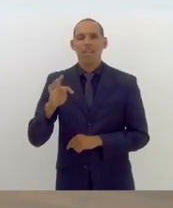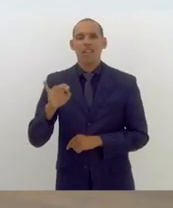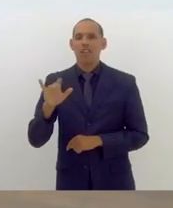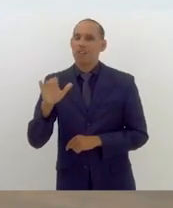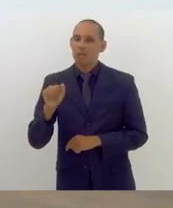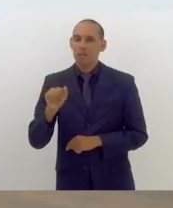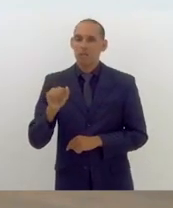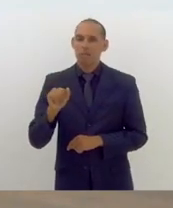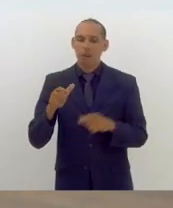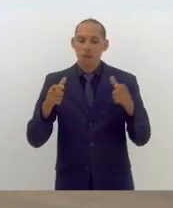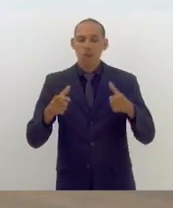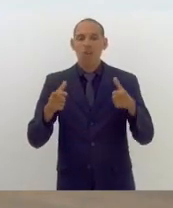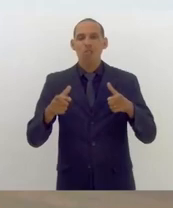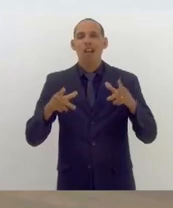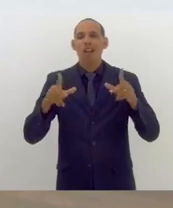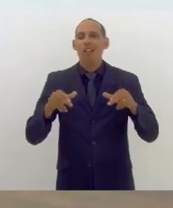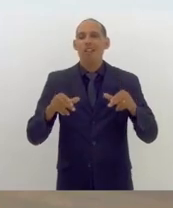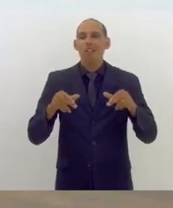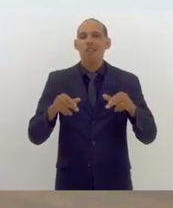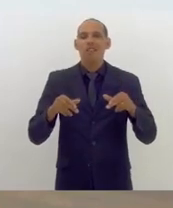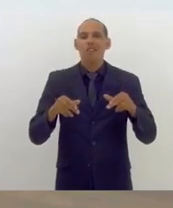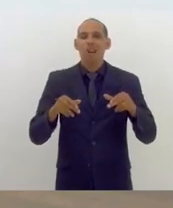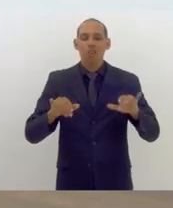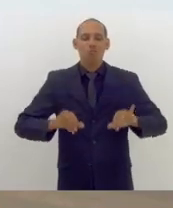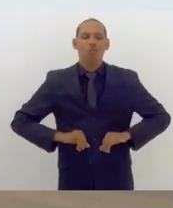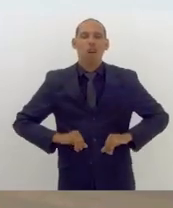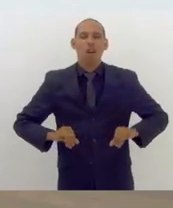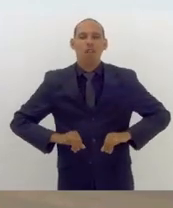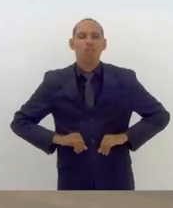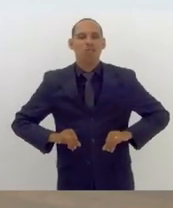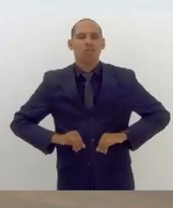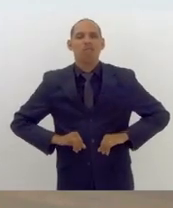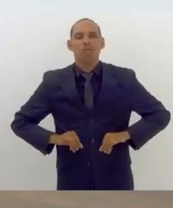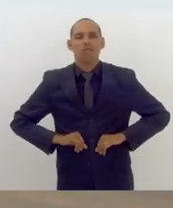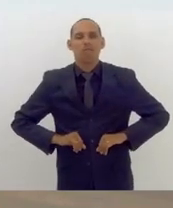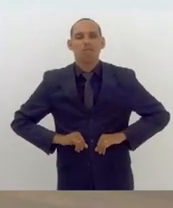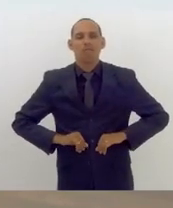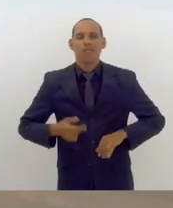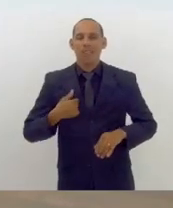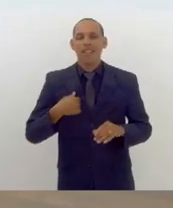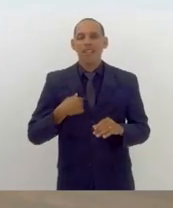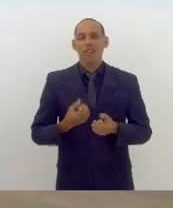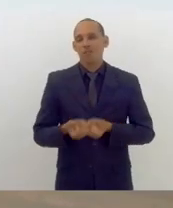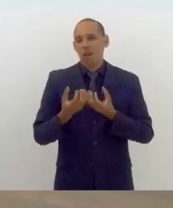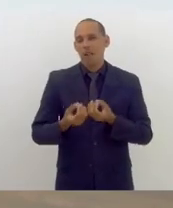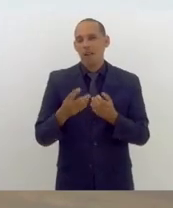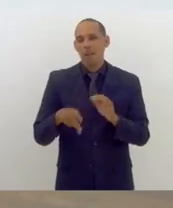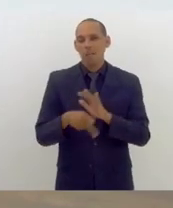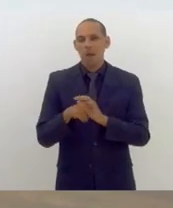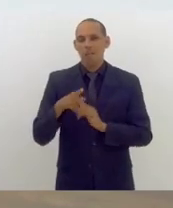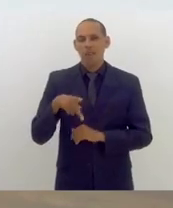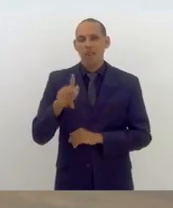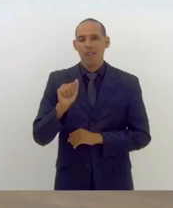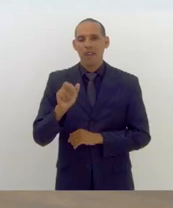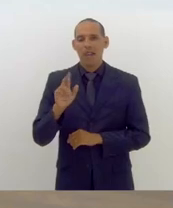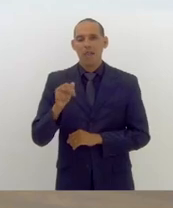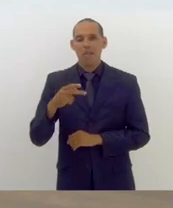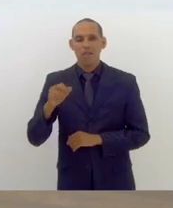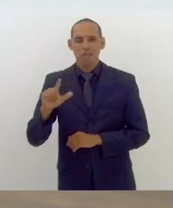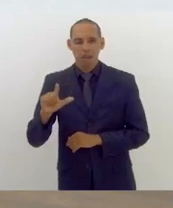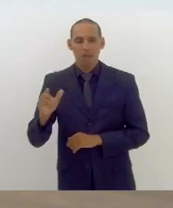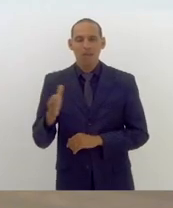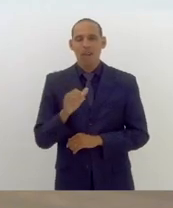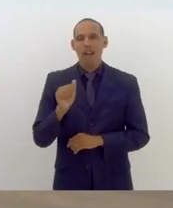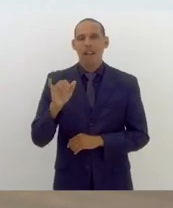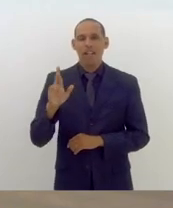numa zona de sacrifício Ah eu tava com os dados aqui da Car powership do celular mas agora ela tá